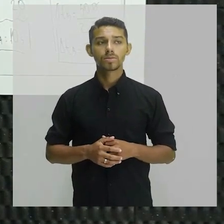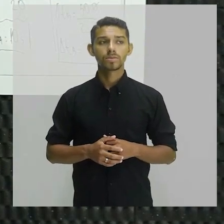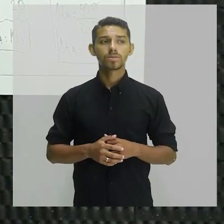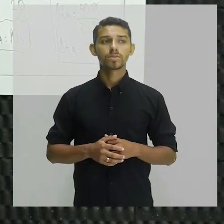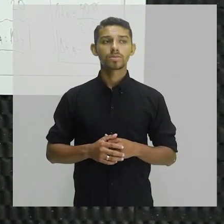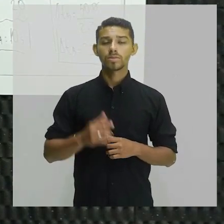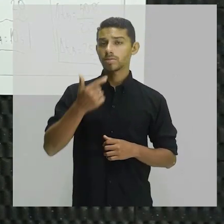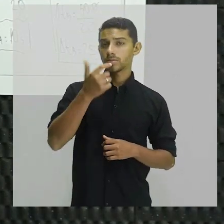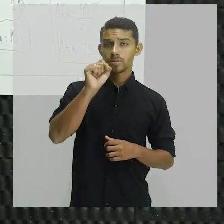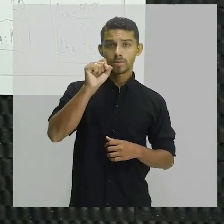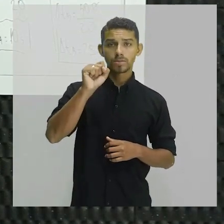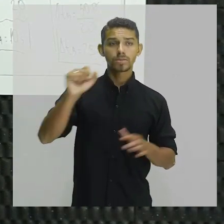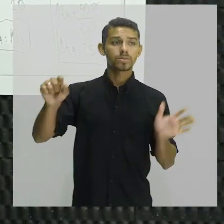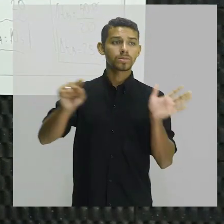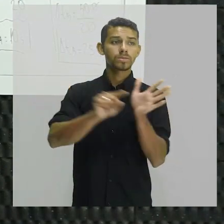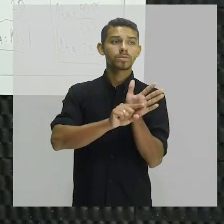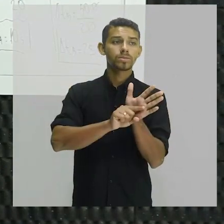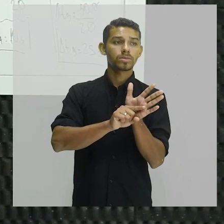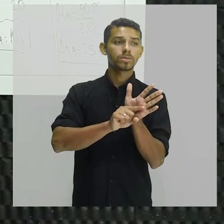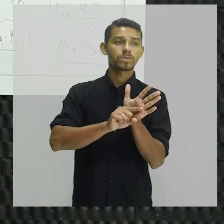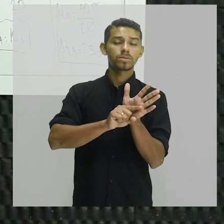menos